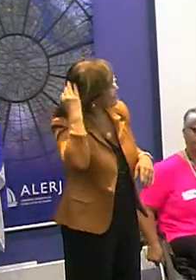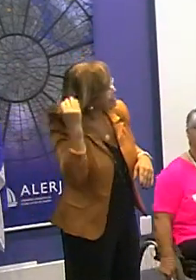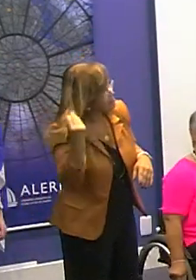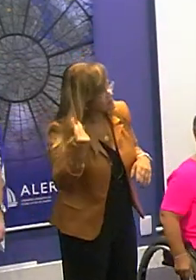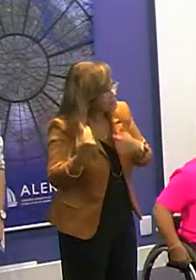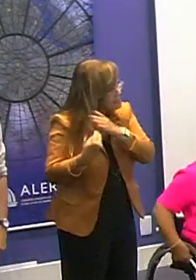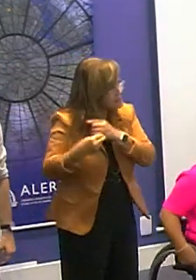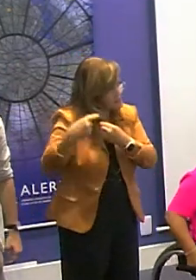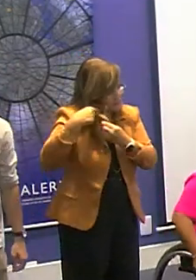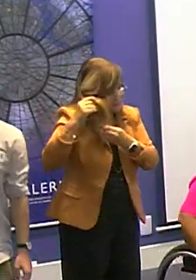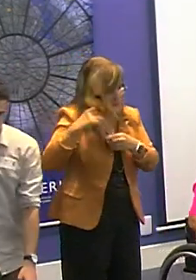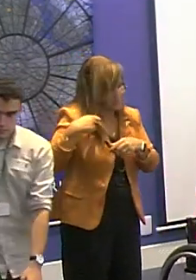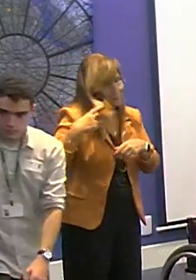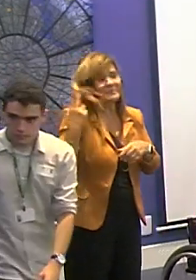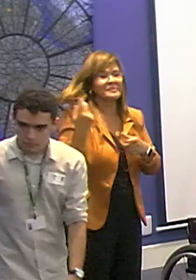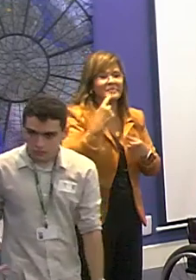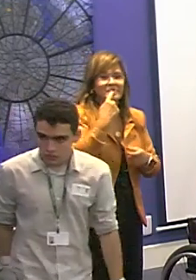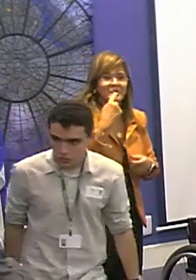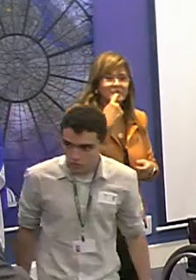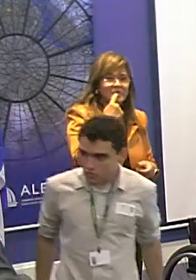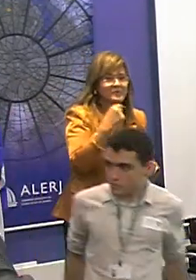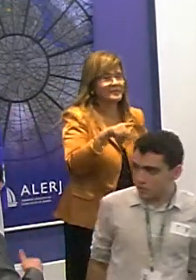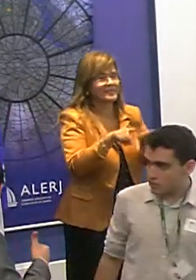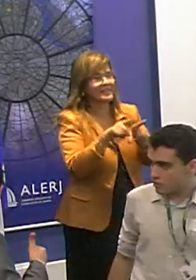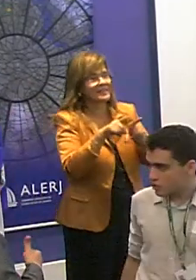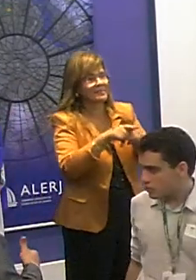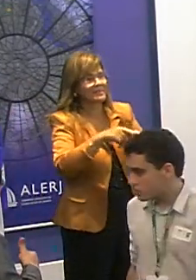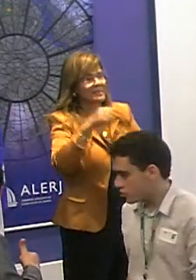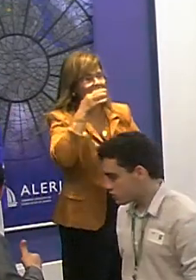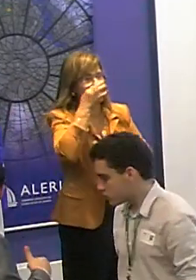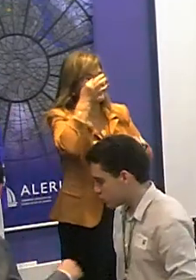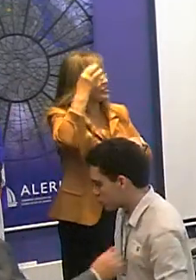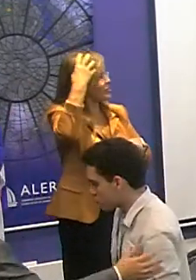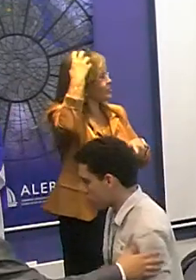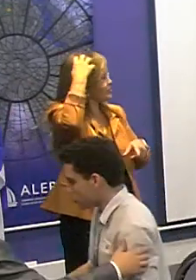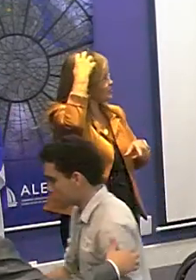vermelho também, e a rosa vermelha no cabelo.